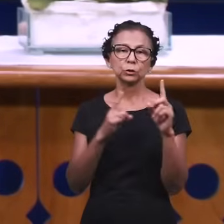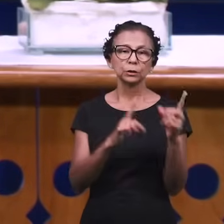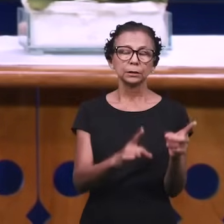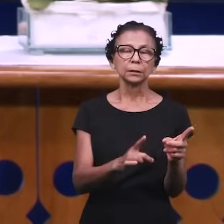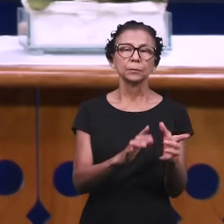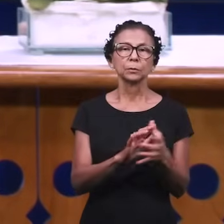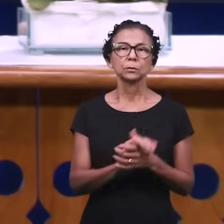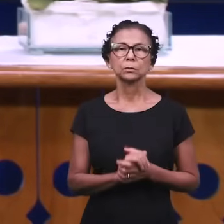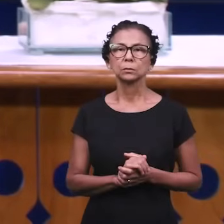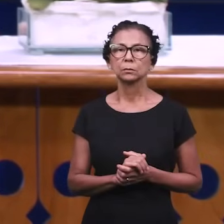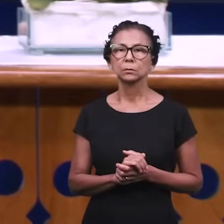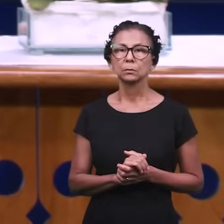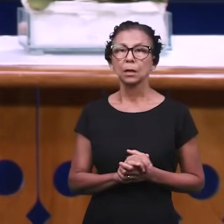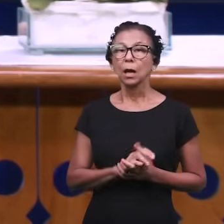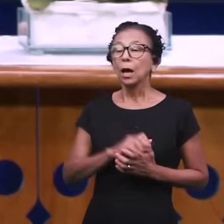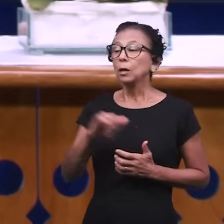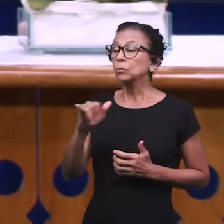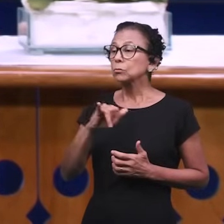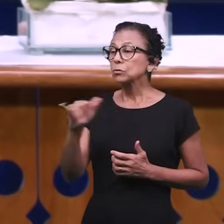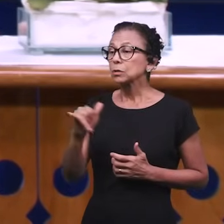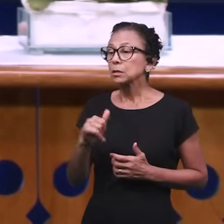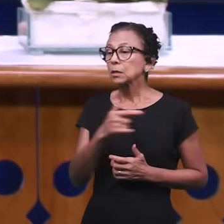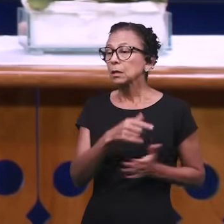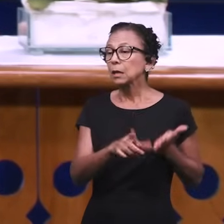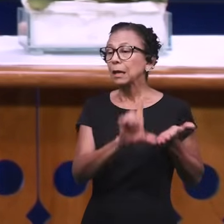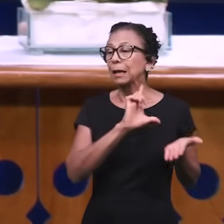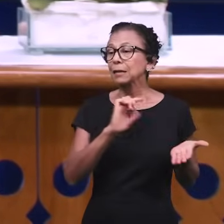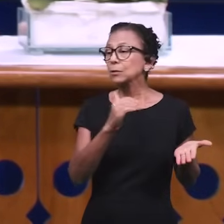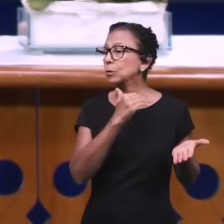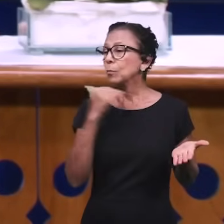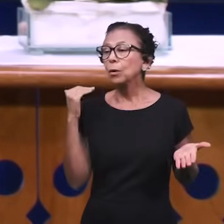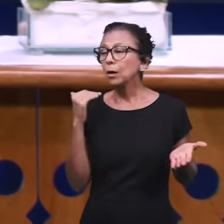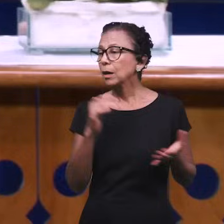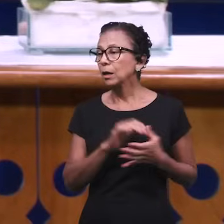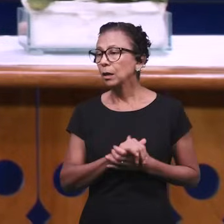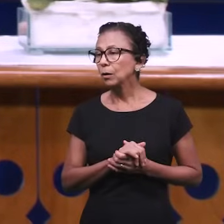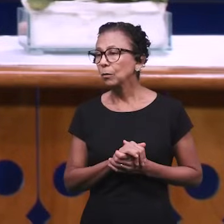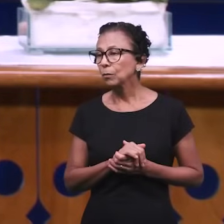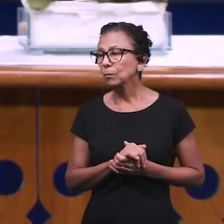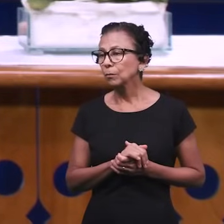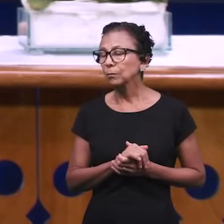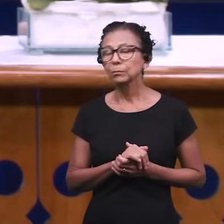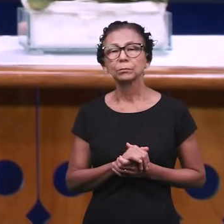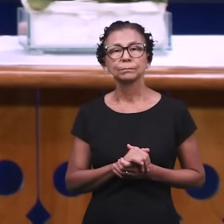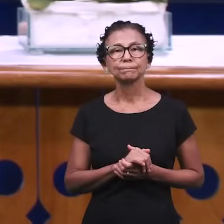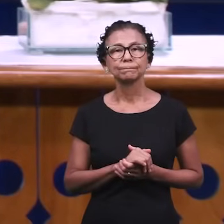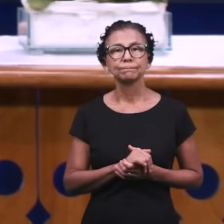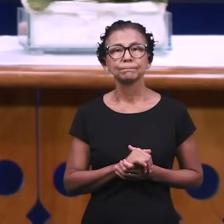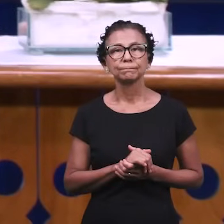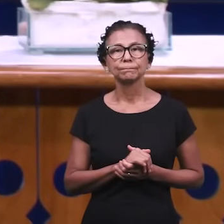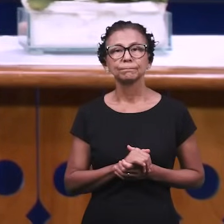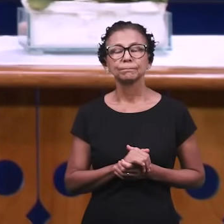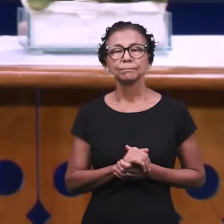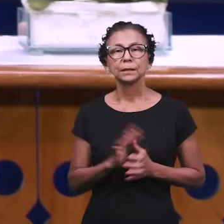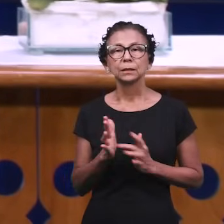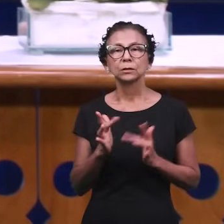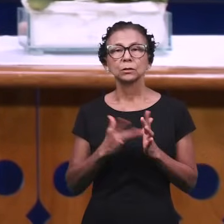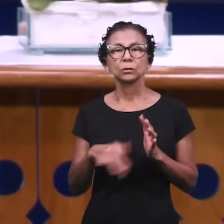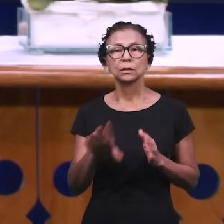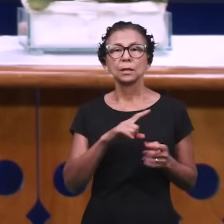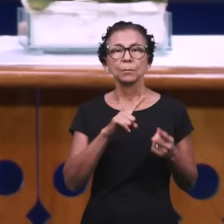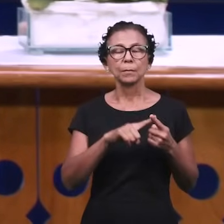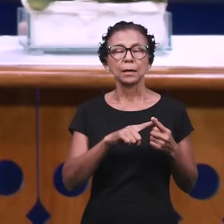E a palavra diz que Jesus amava a Marta, a Maria e a Lázaro,